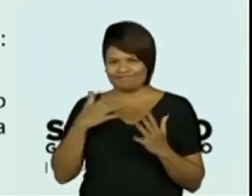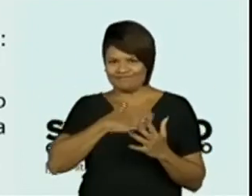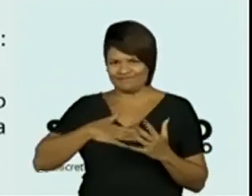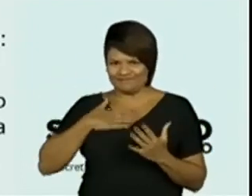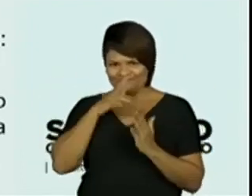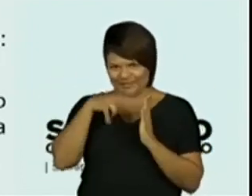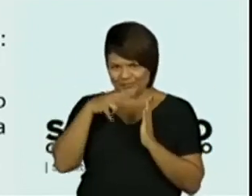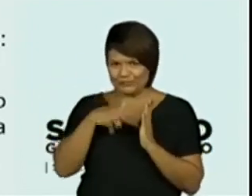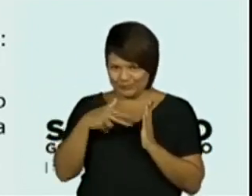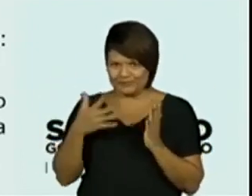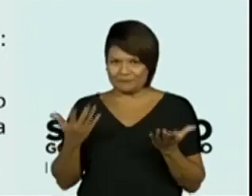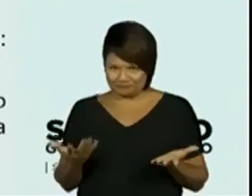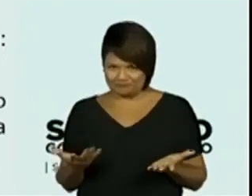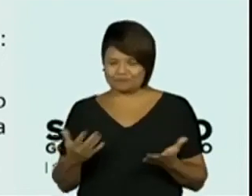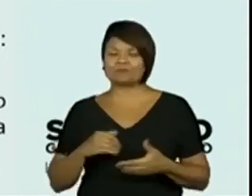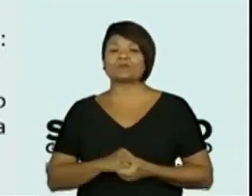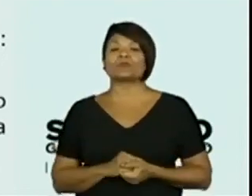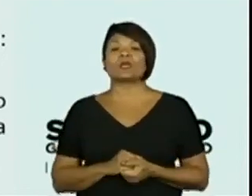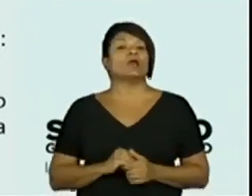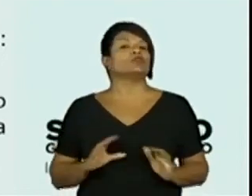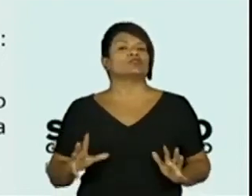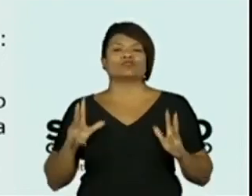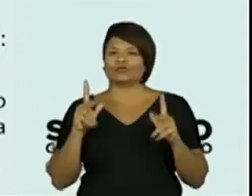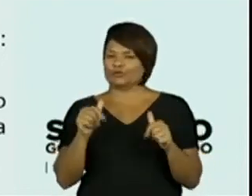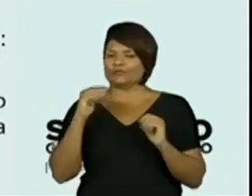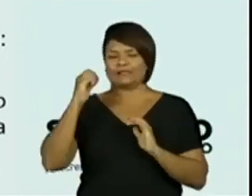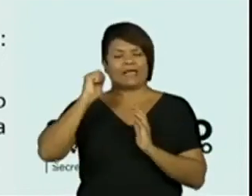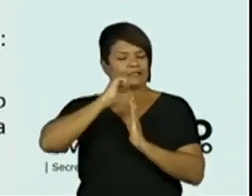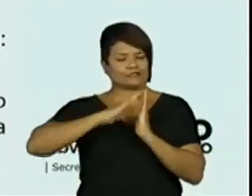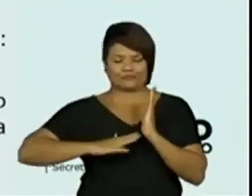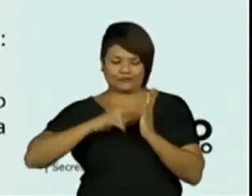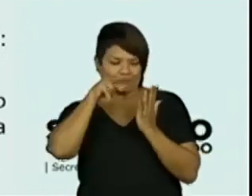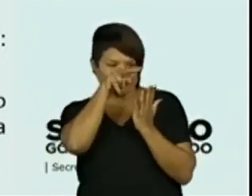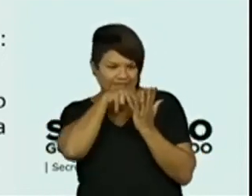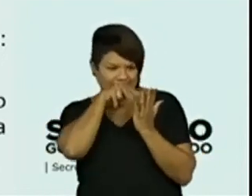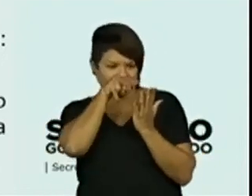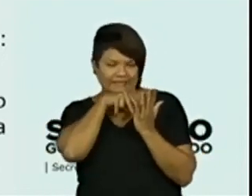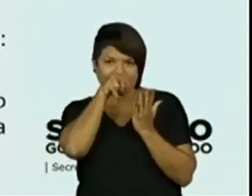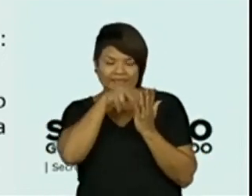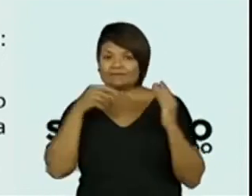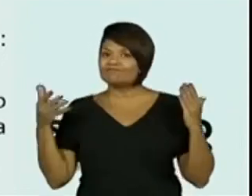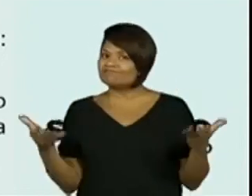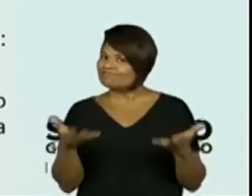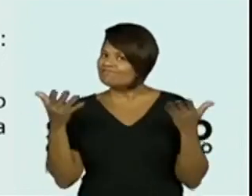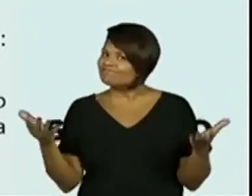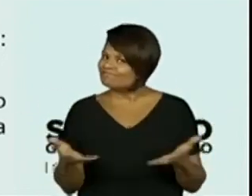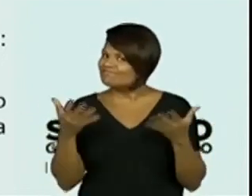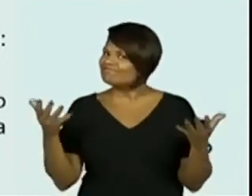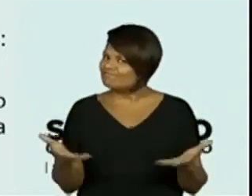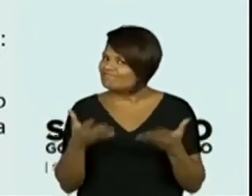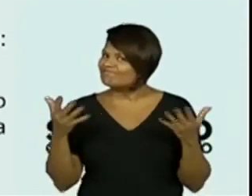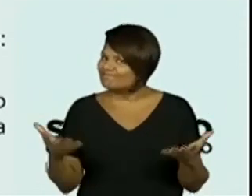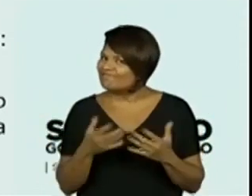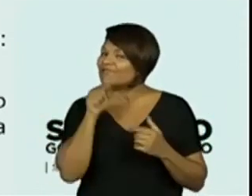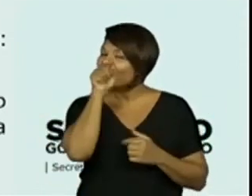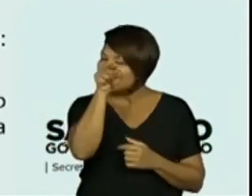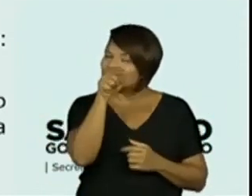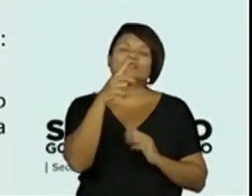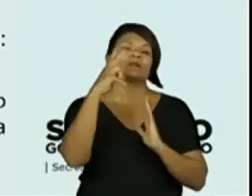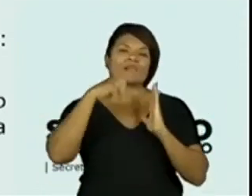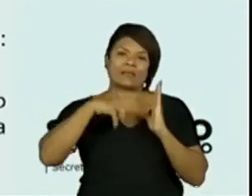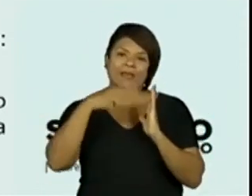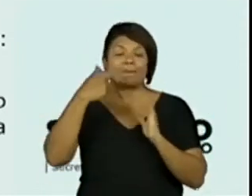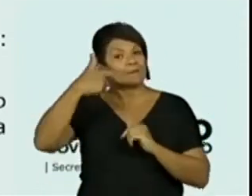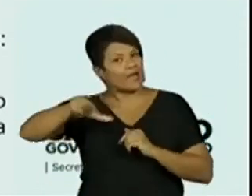esse conto. Toda atividade de leitura é para incentivar que vocês leiam mais,